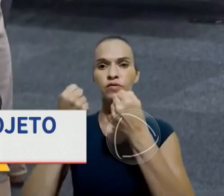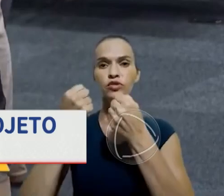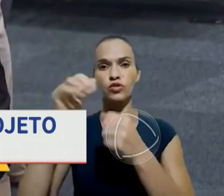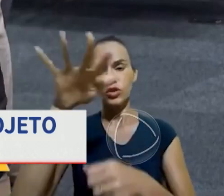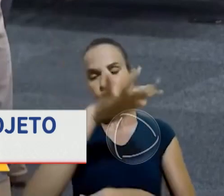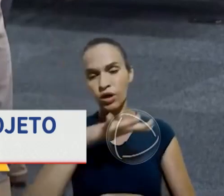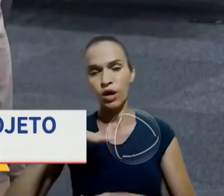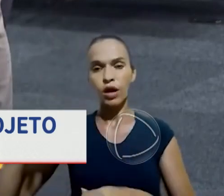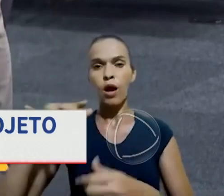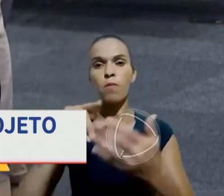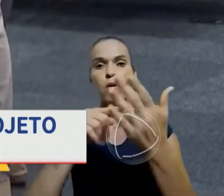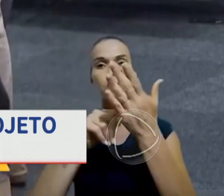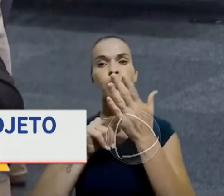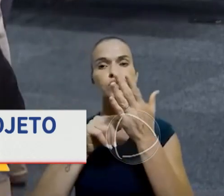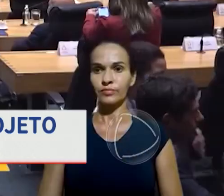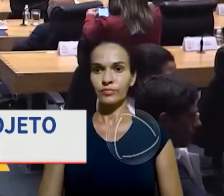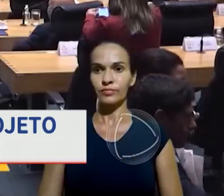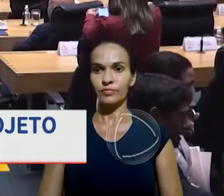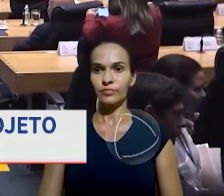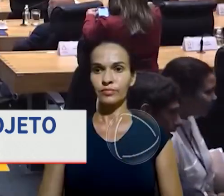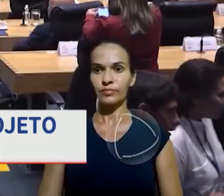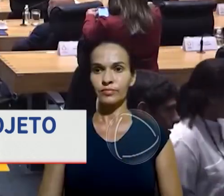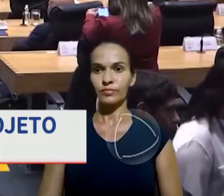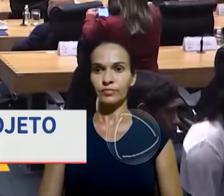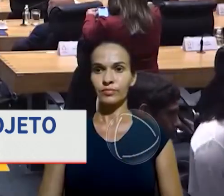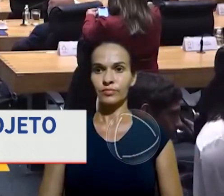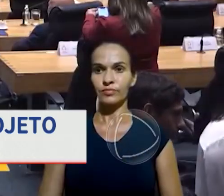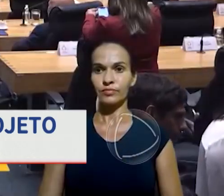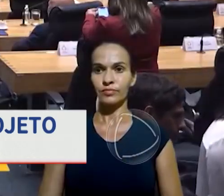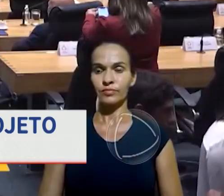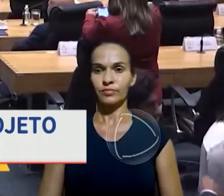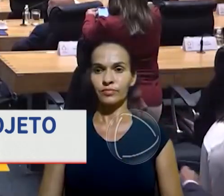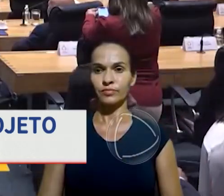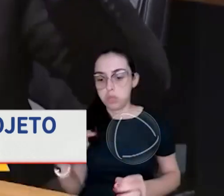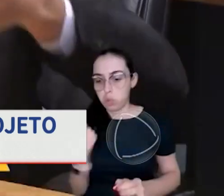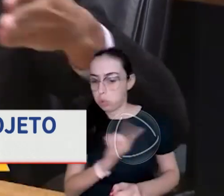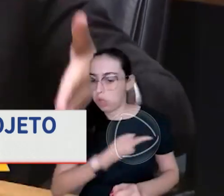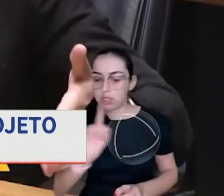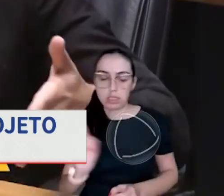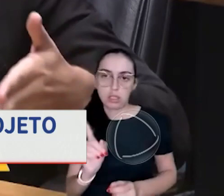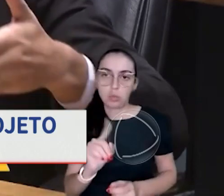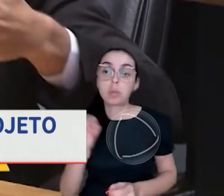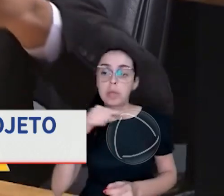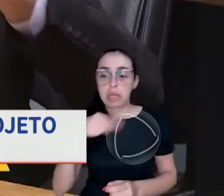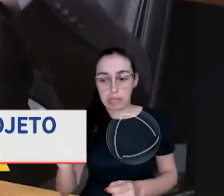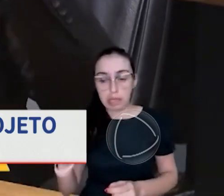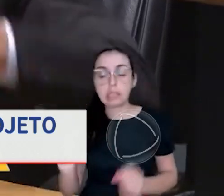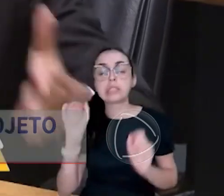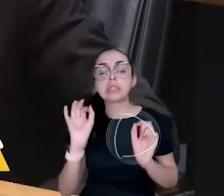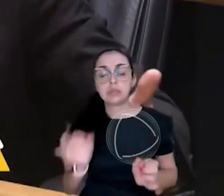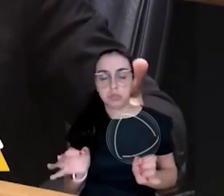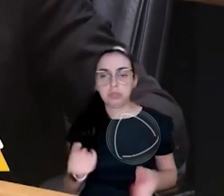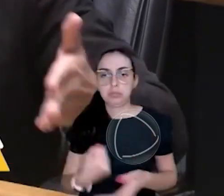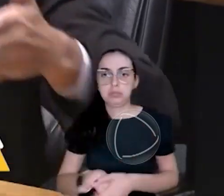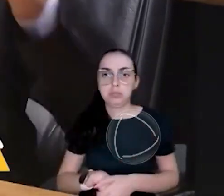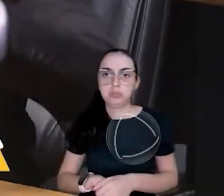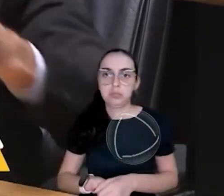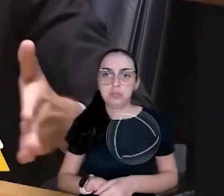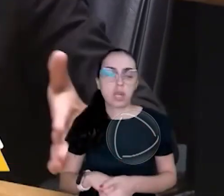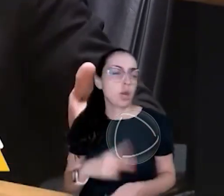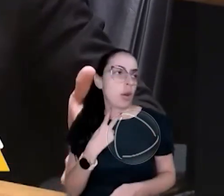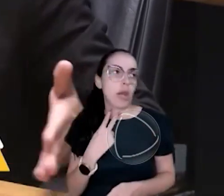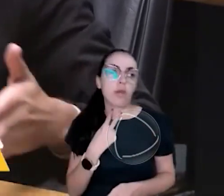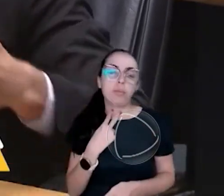incompleto. Para ele, o debate está acontecendo de forma superficial. Não foi dada a possibilidade